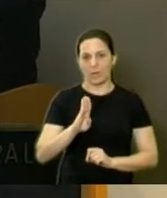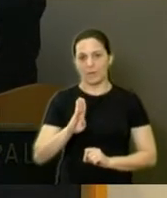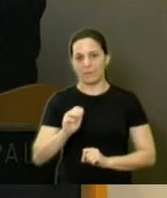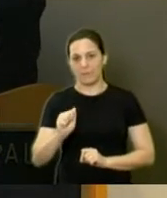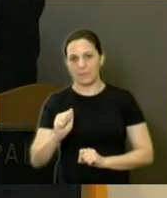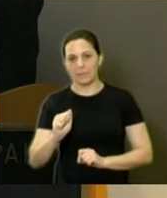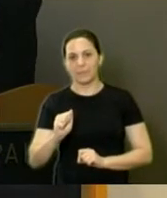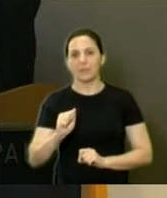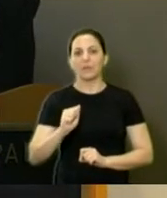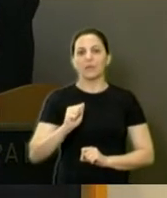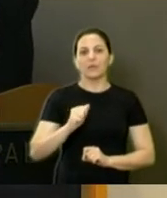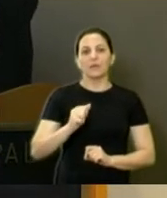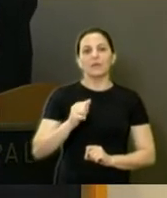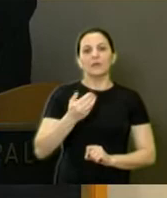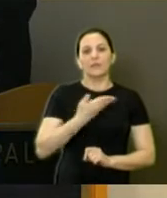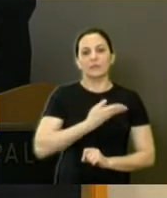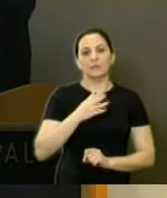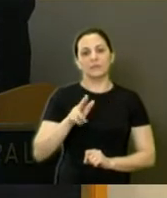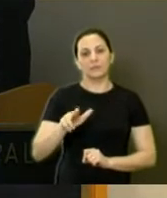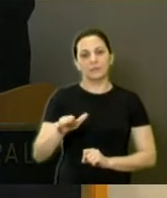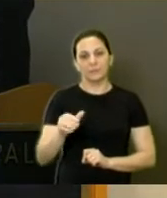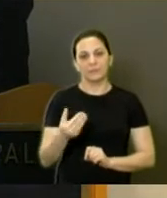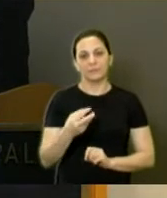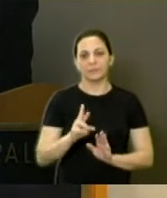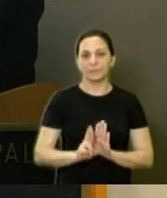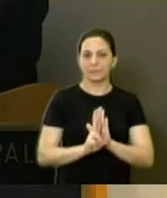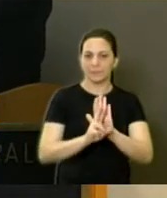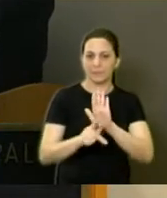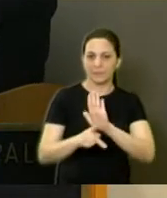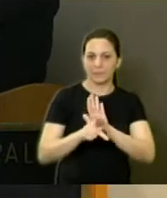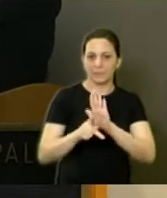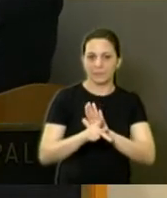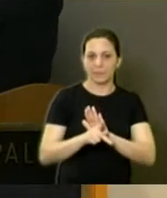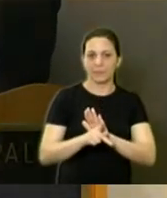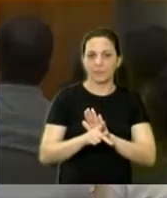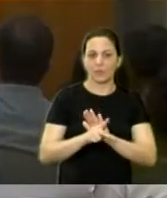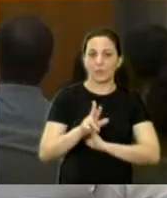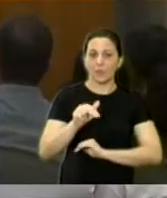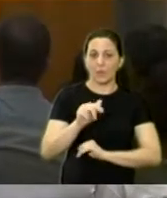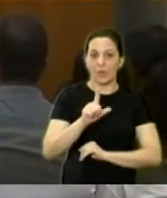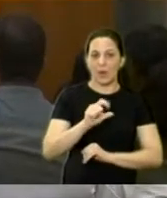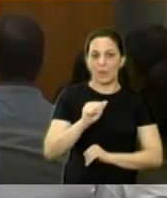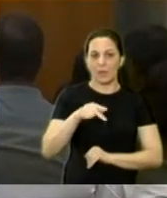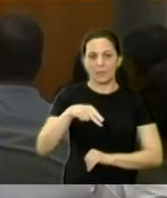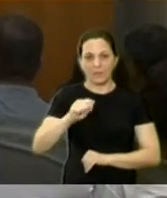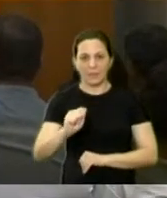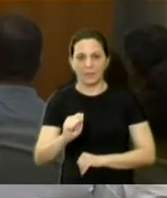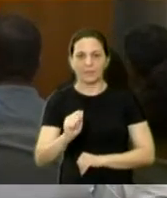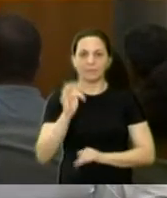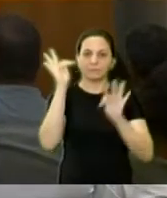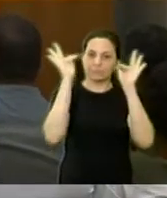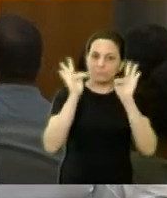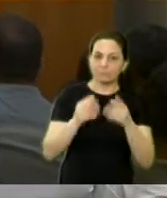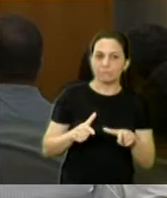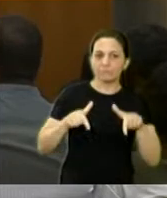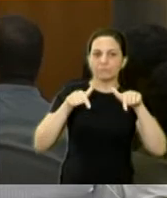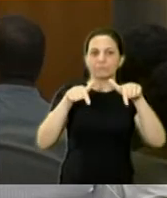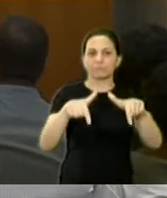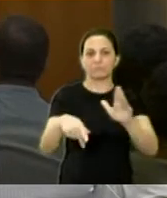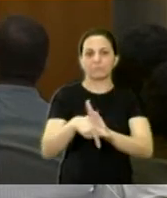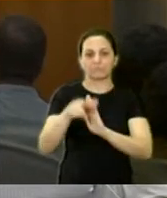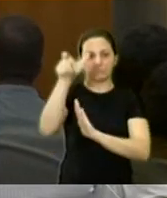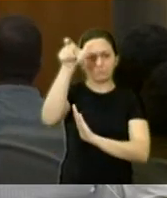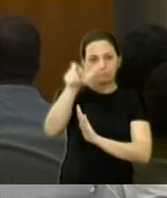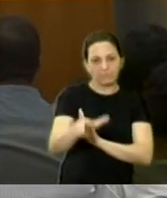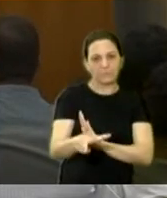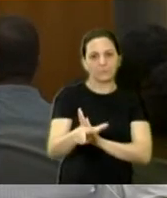é. E quero dizer ao nosso irmão Lapena que ele foi muito feliz em conceder esse título a